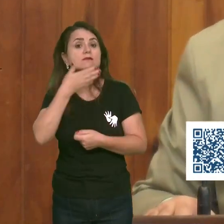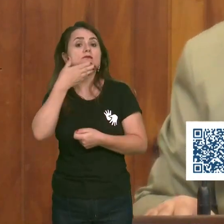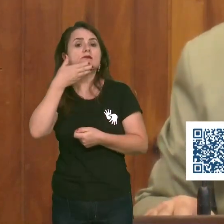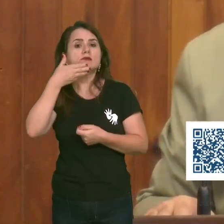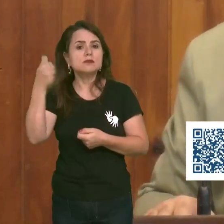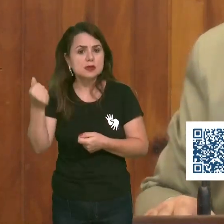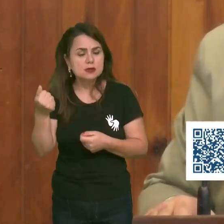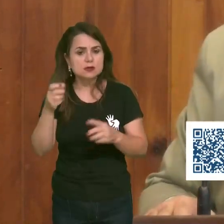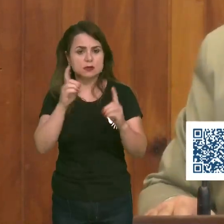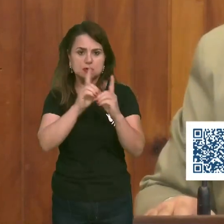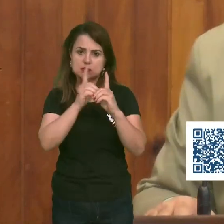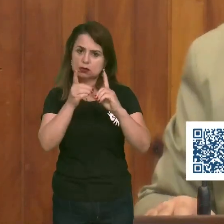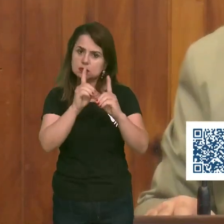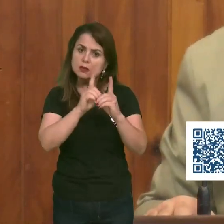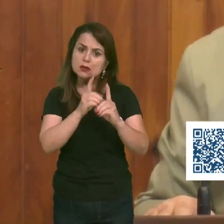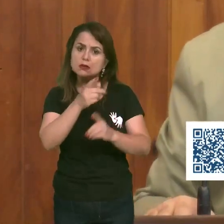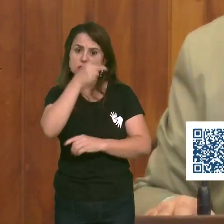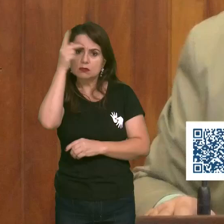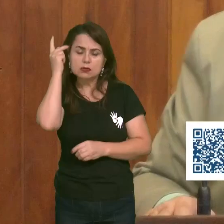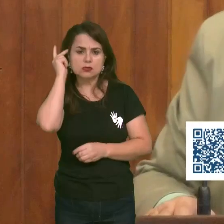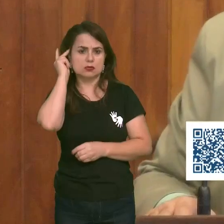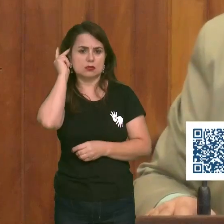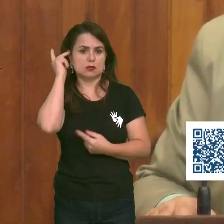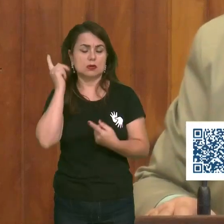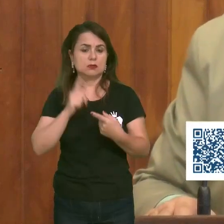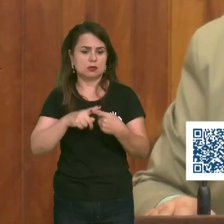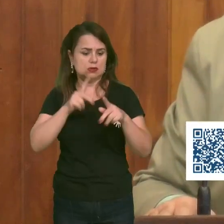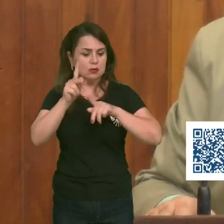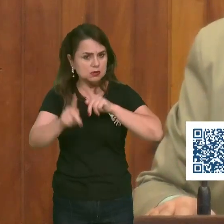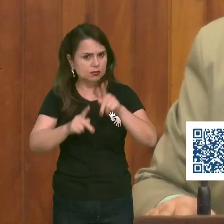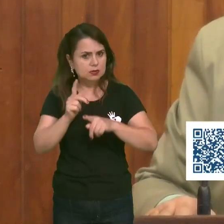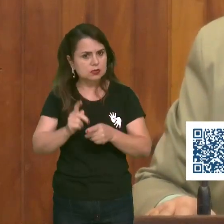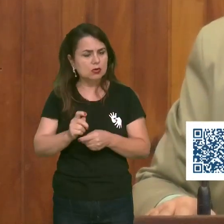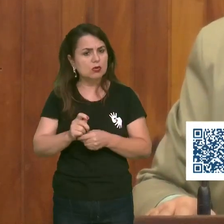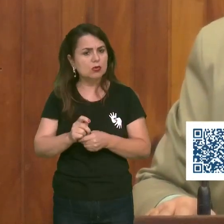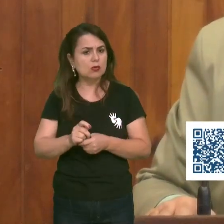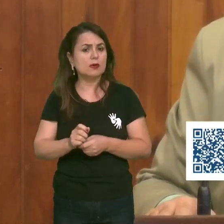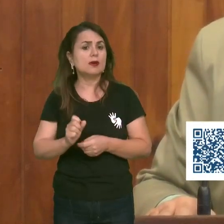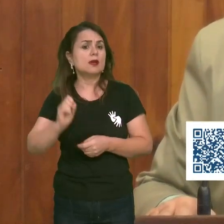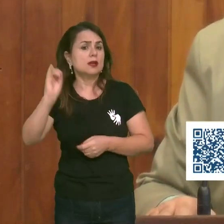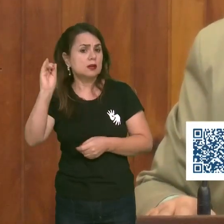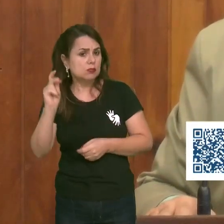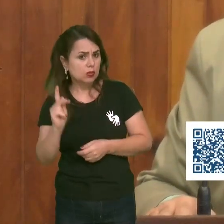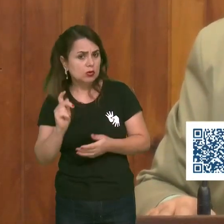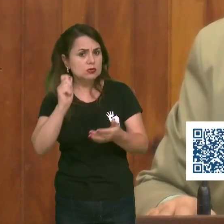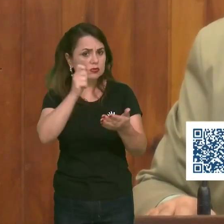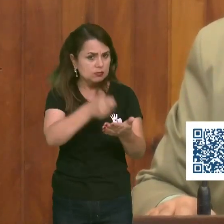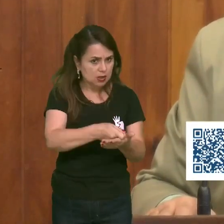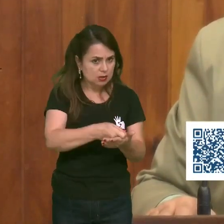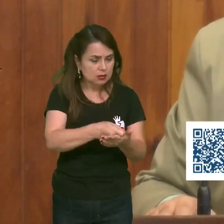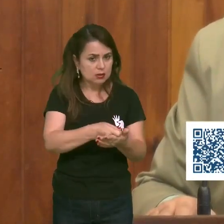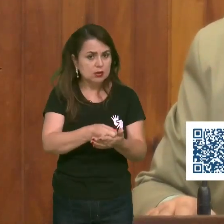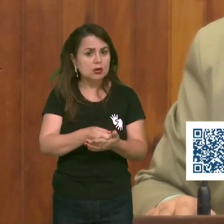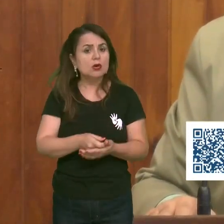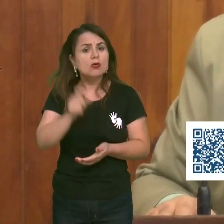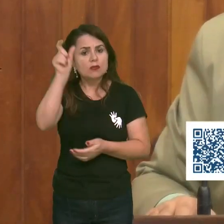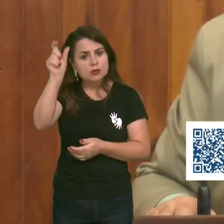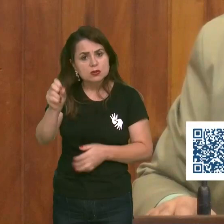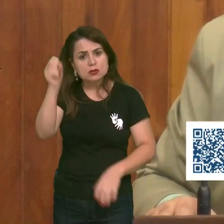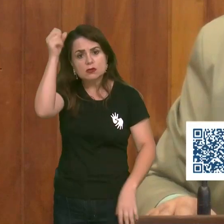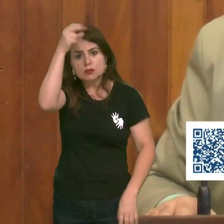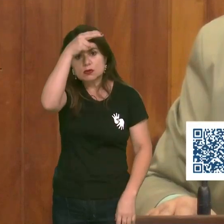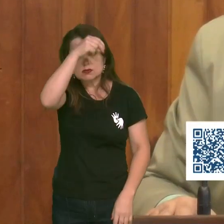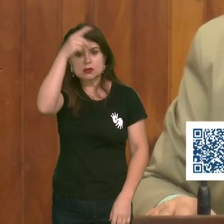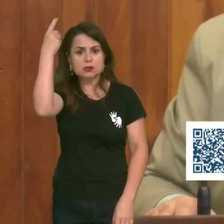o contribuinte o cidadão o pagador de impostos ninguém tá pedindo favor Daniel para você nem para ninguém não as pessoas